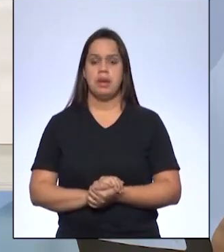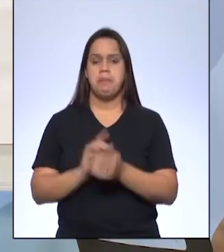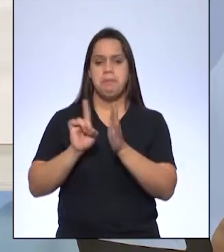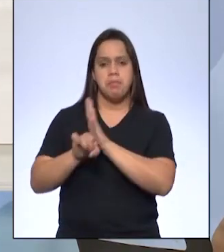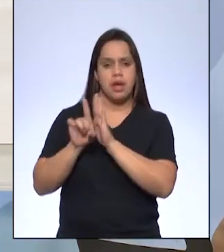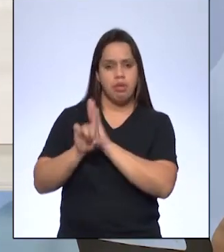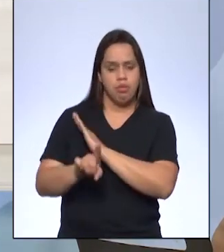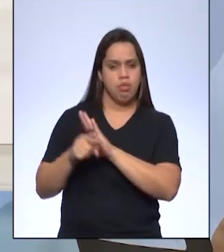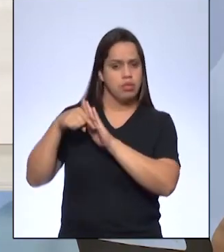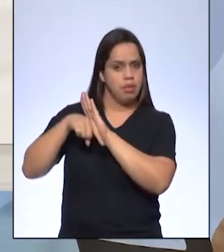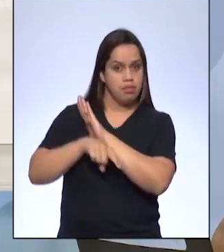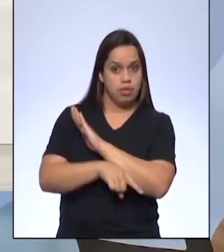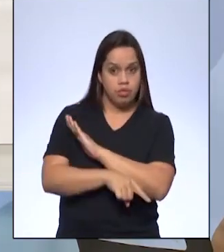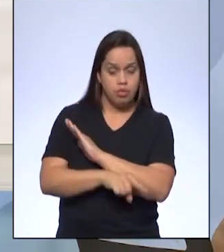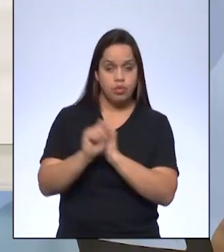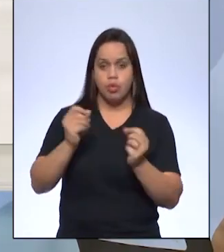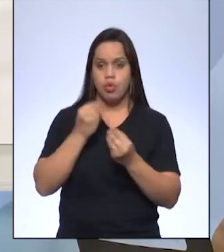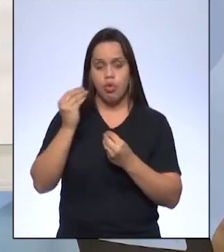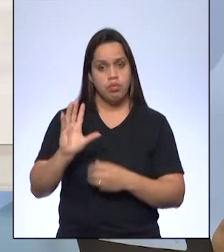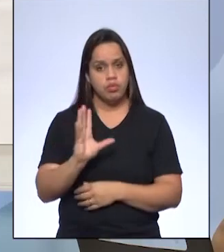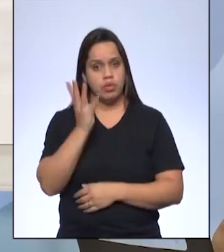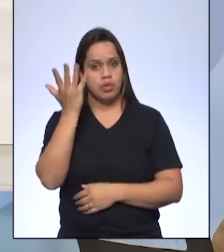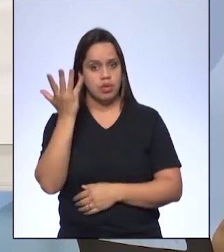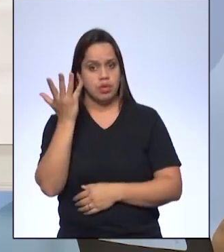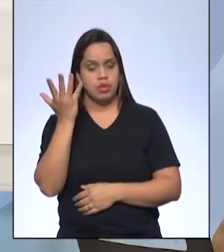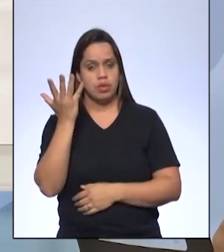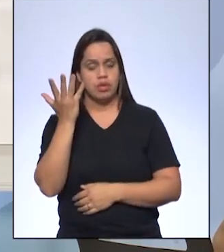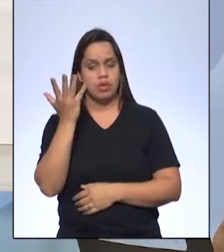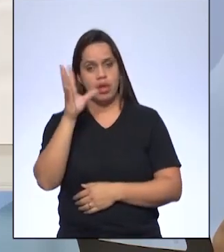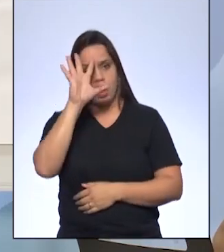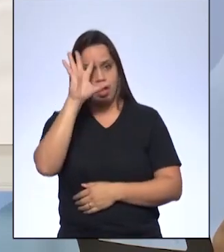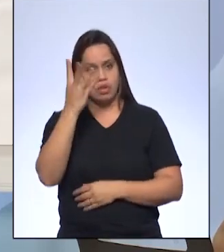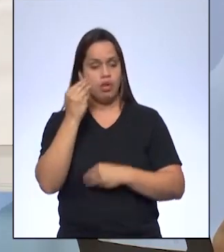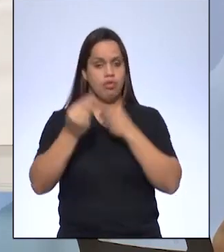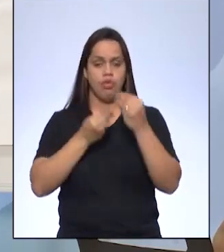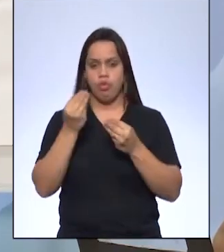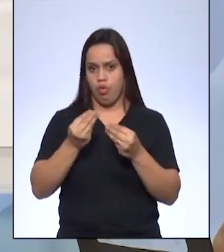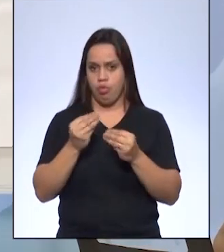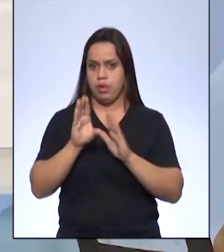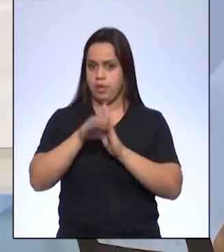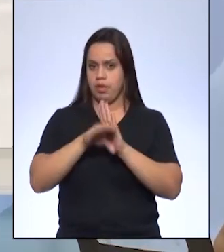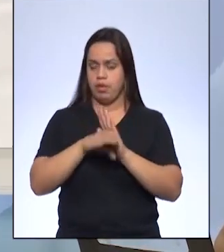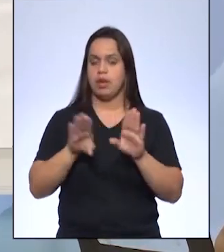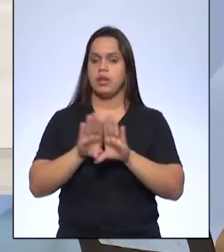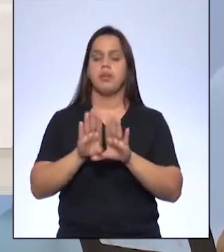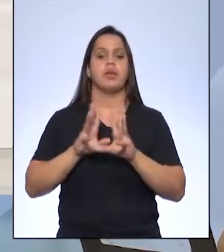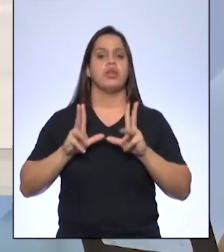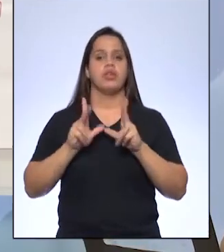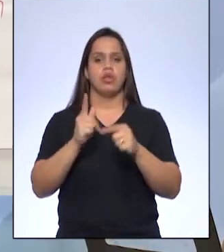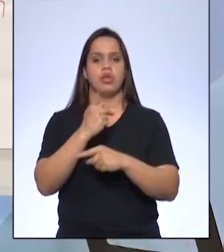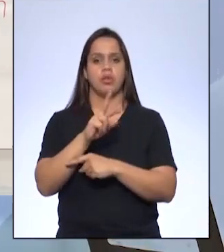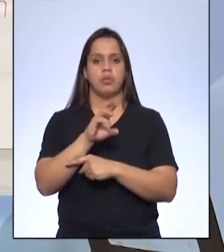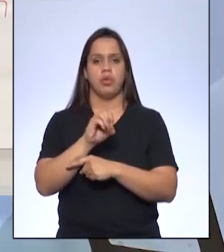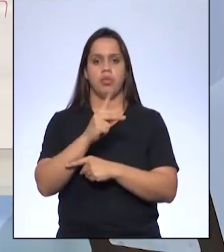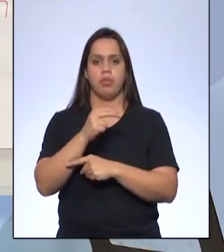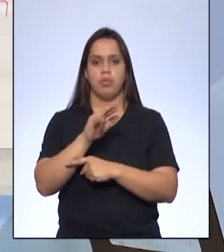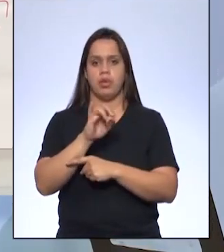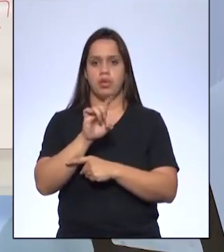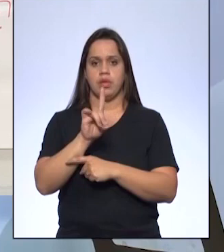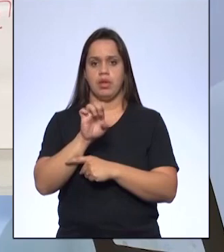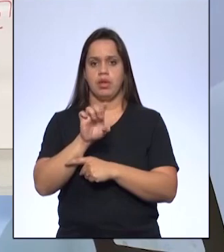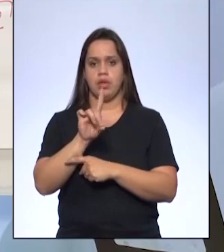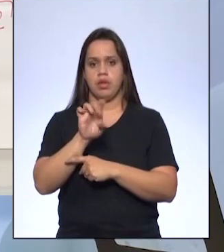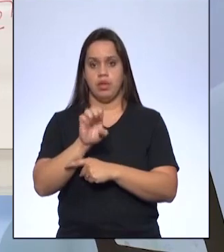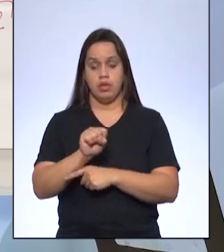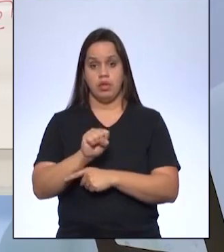Aprofundar essa resolução ou esse conceito, até das propriedades, certo? Olhem